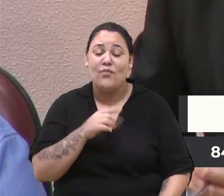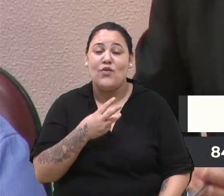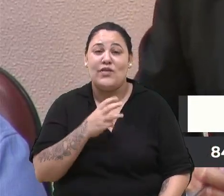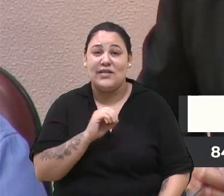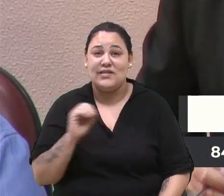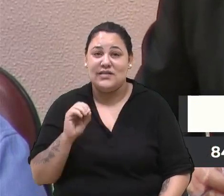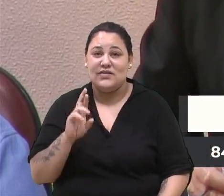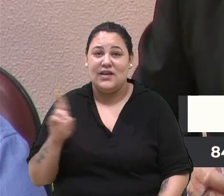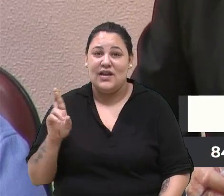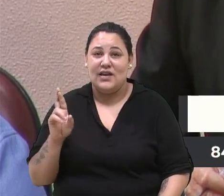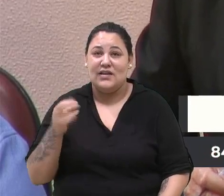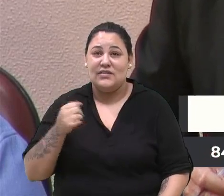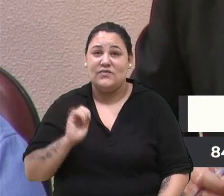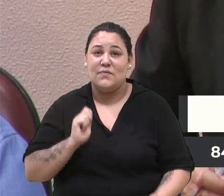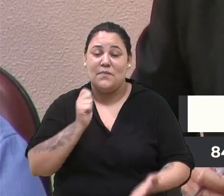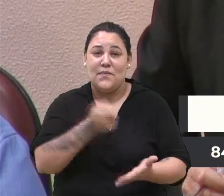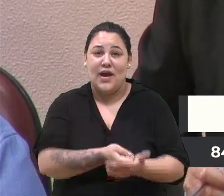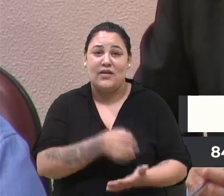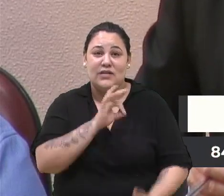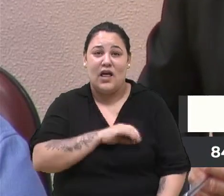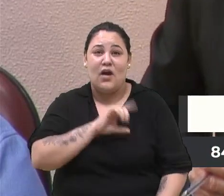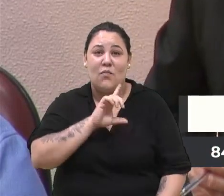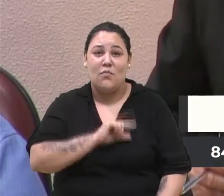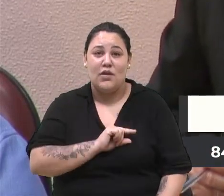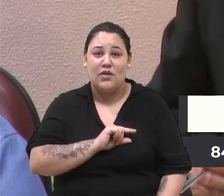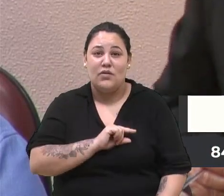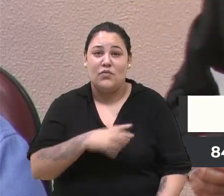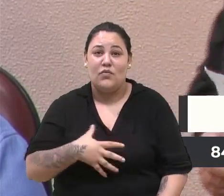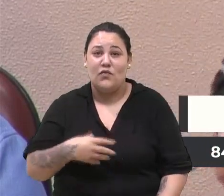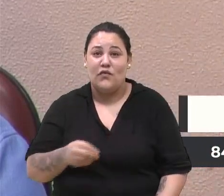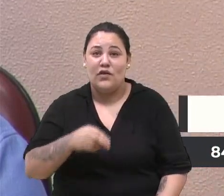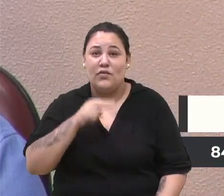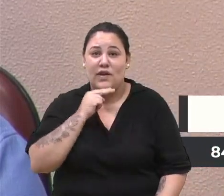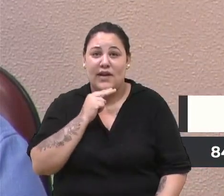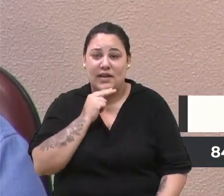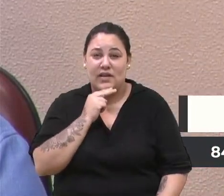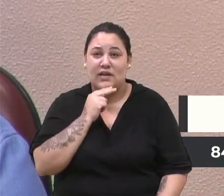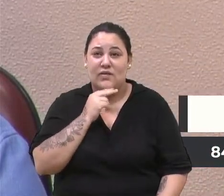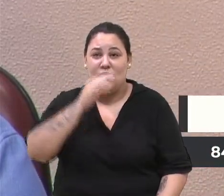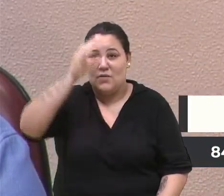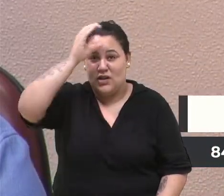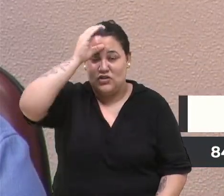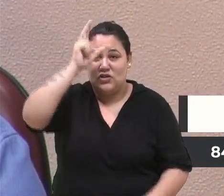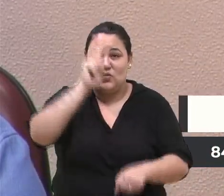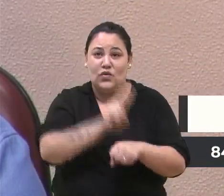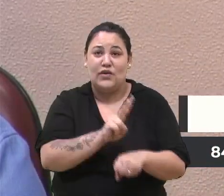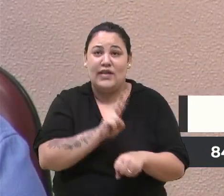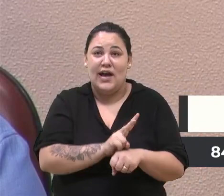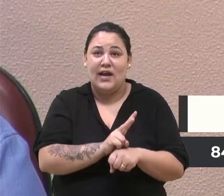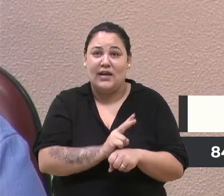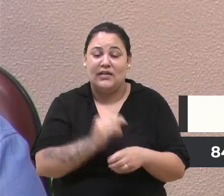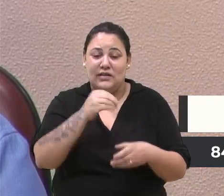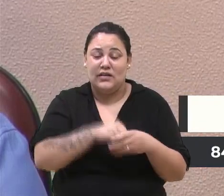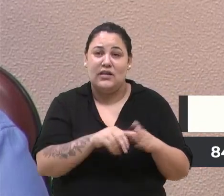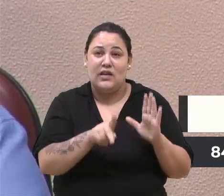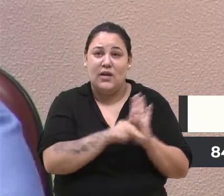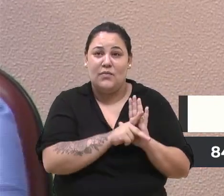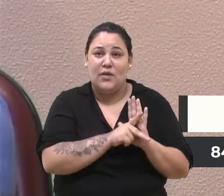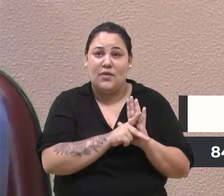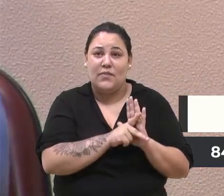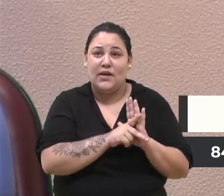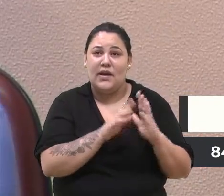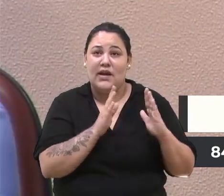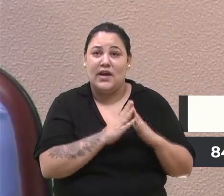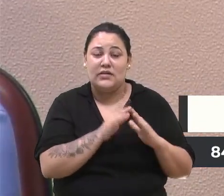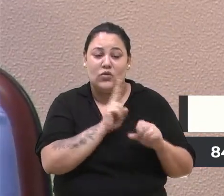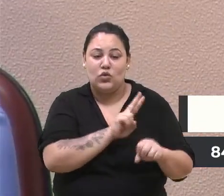salário mínimo para uma filha, para uma neta, para uma tia cuidar do idoso na sua casa, cuidava de 3.